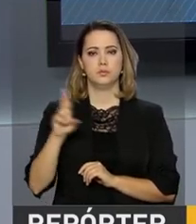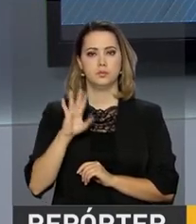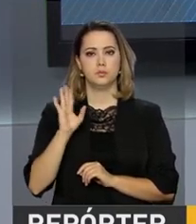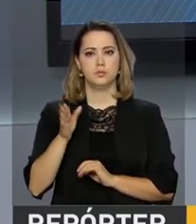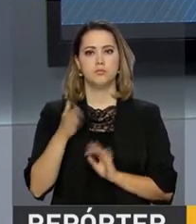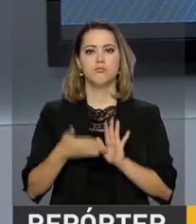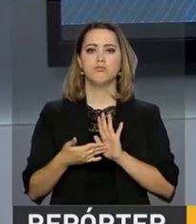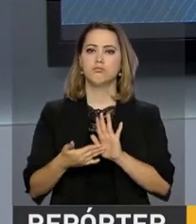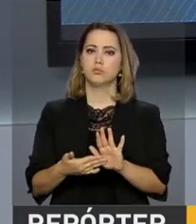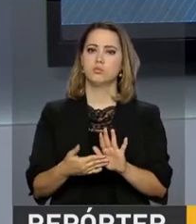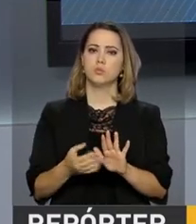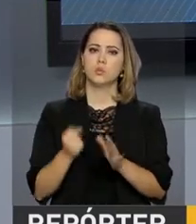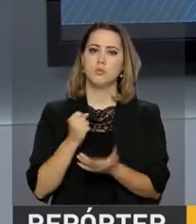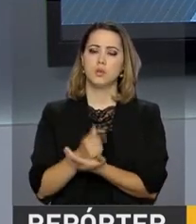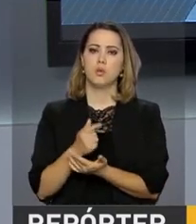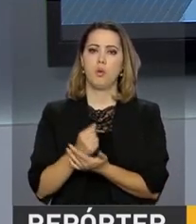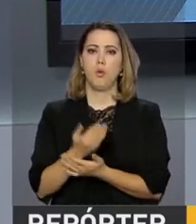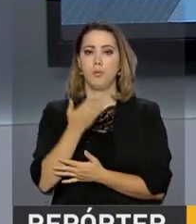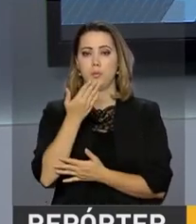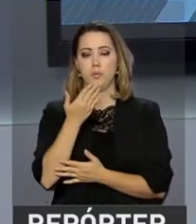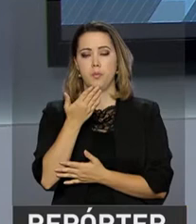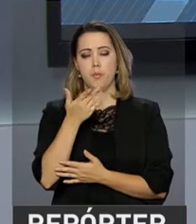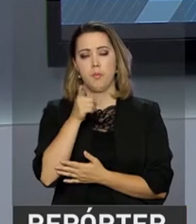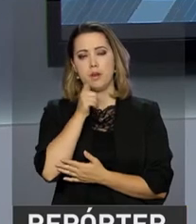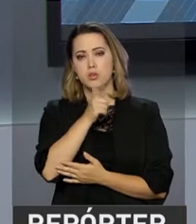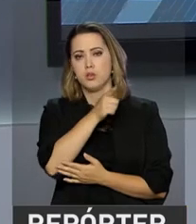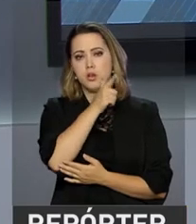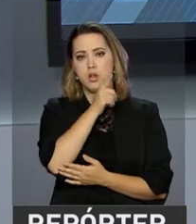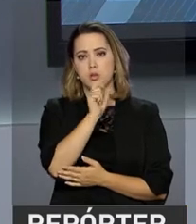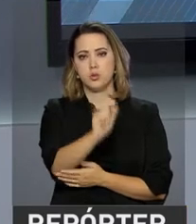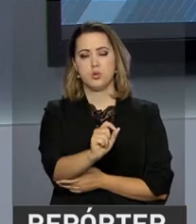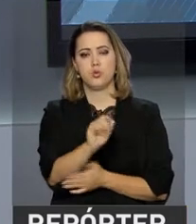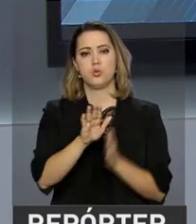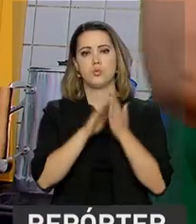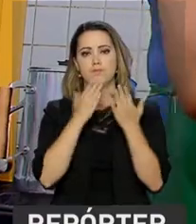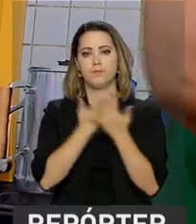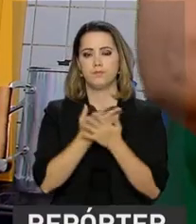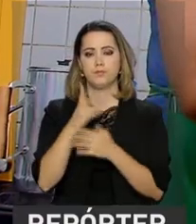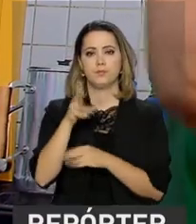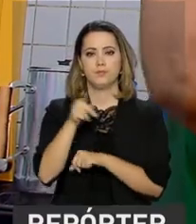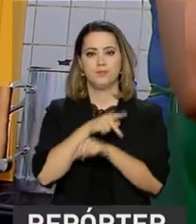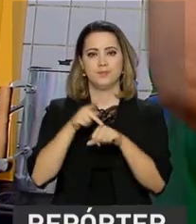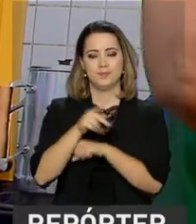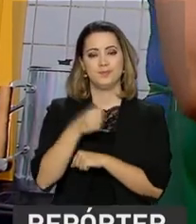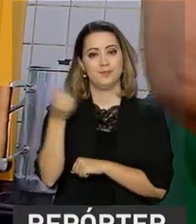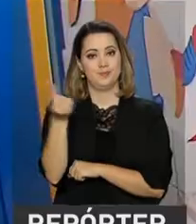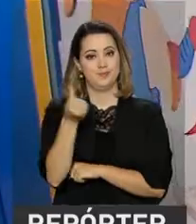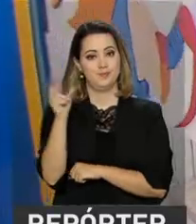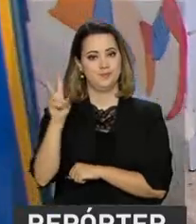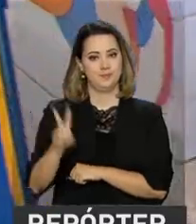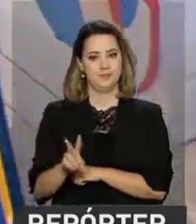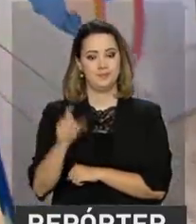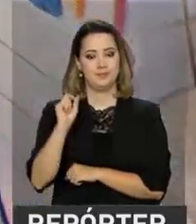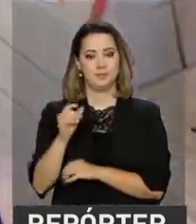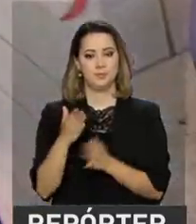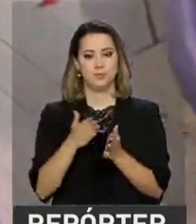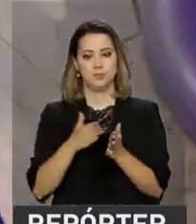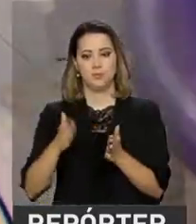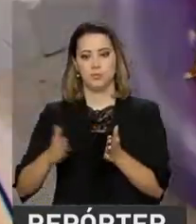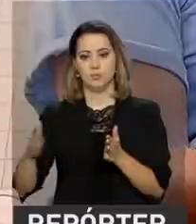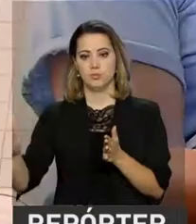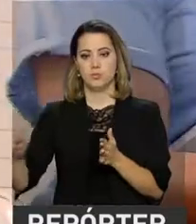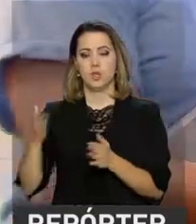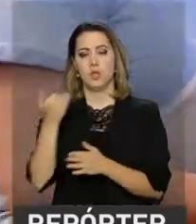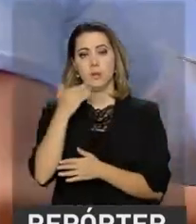reais foram repassados para a compra de merenda das escolas públicas de todo o país essa é a sexta parcela do programa nacional de alimentação